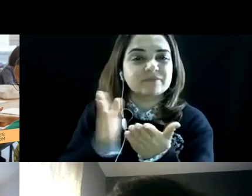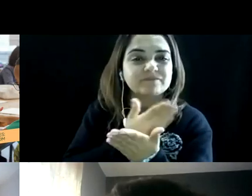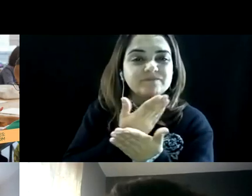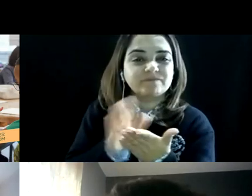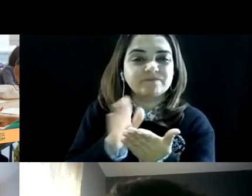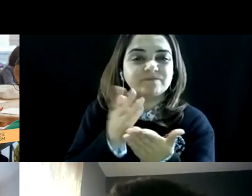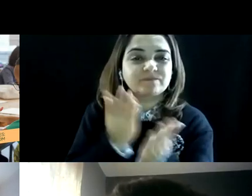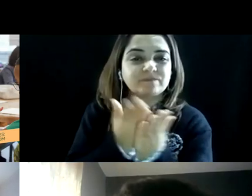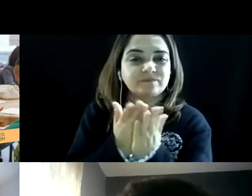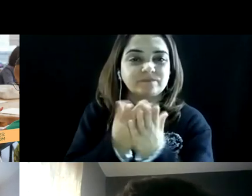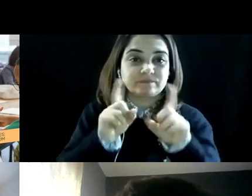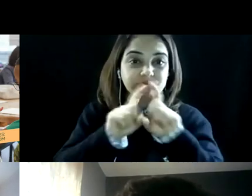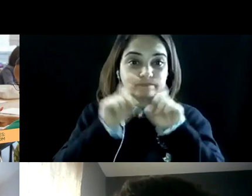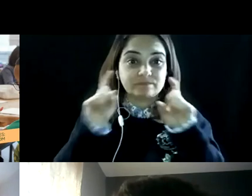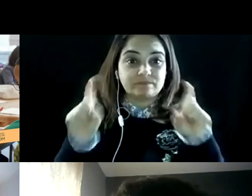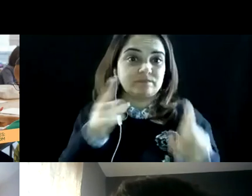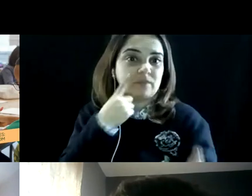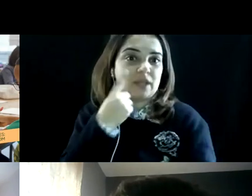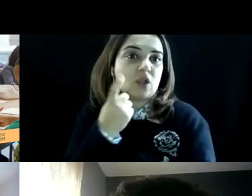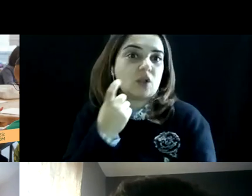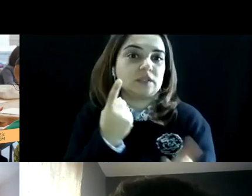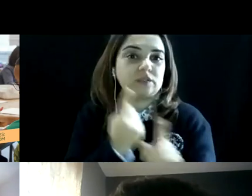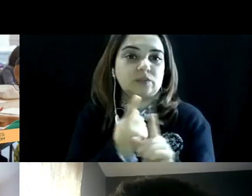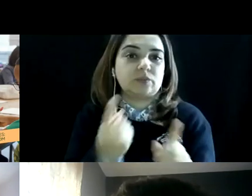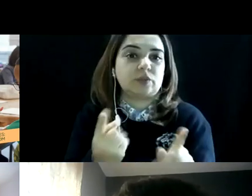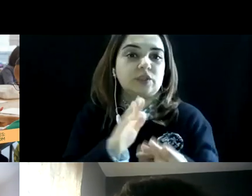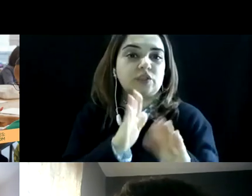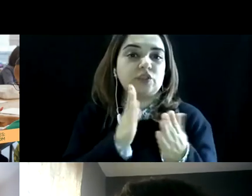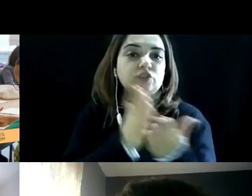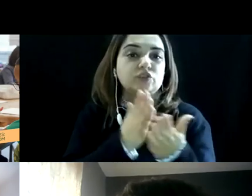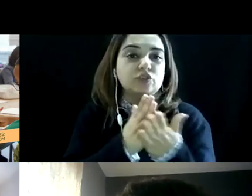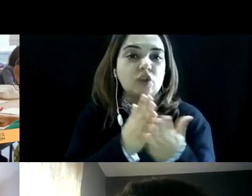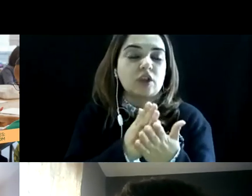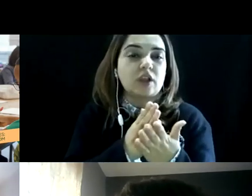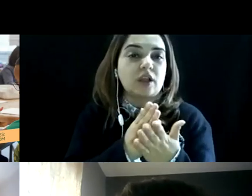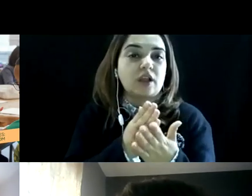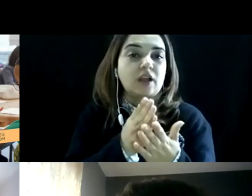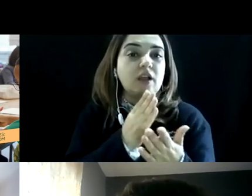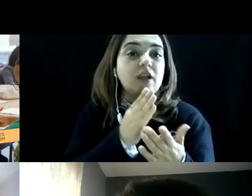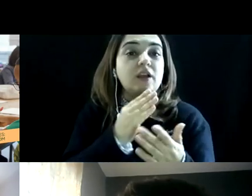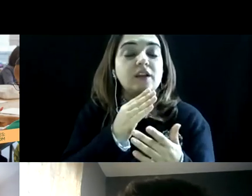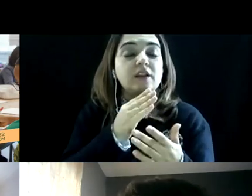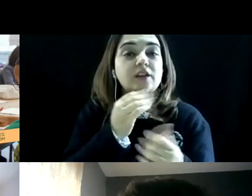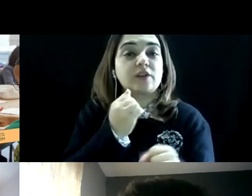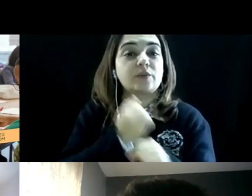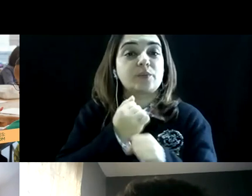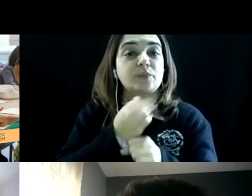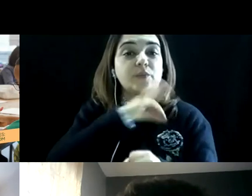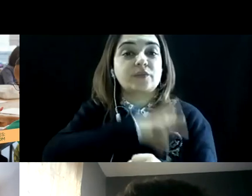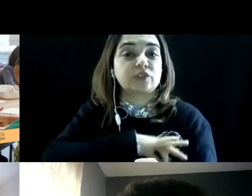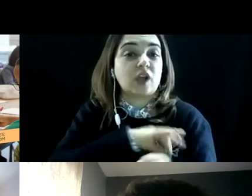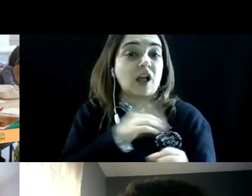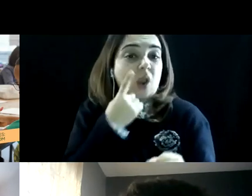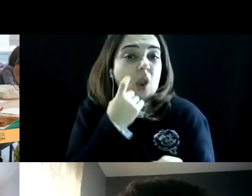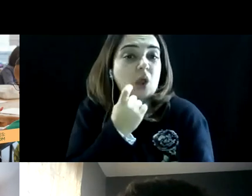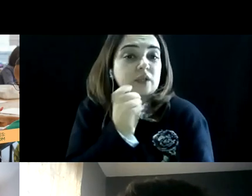não é? Onde ela é mais visível, uma vez que na escola profissional esta segregação não é tão visível, e há até escolas profissionais que